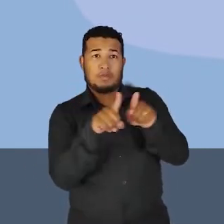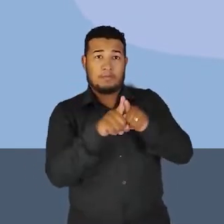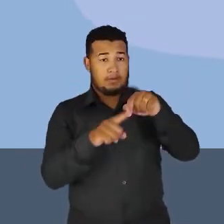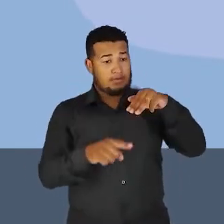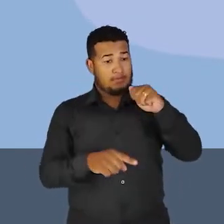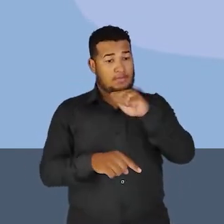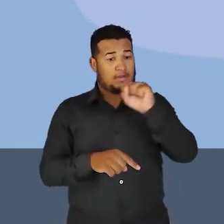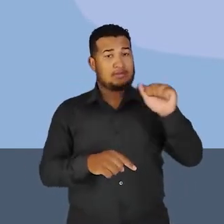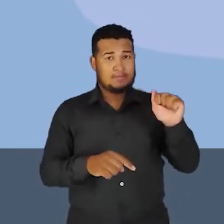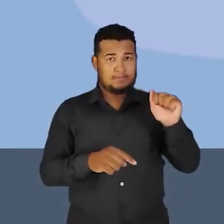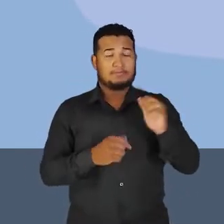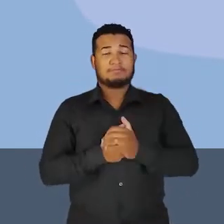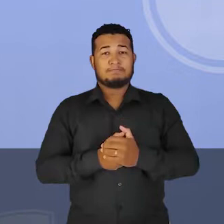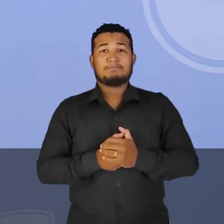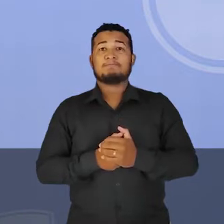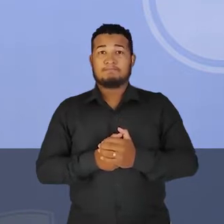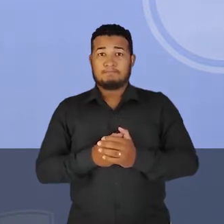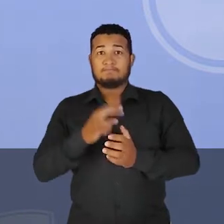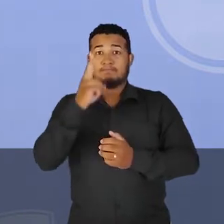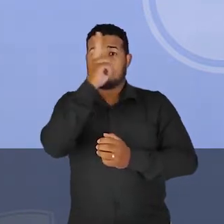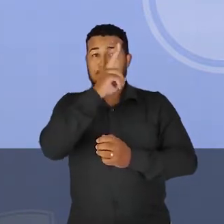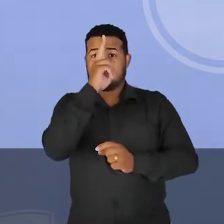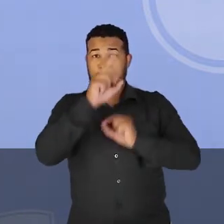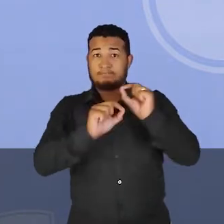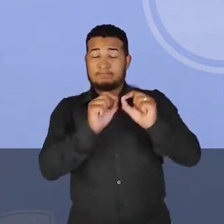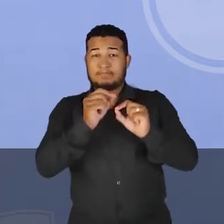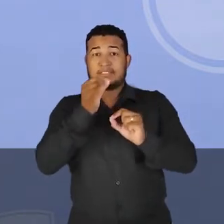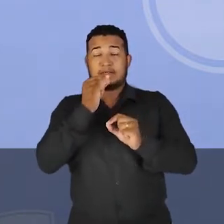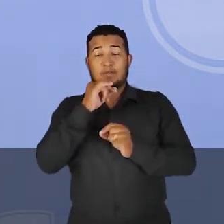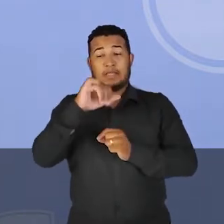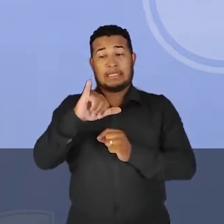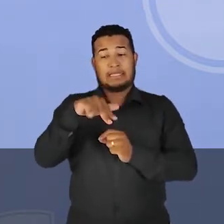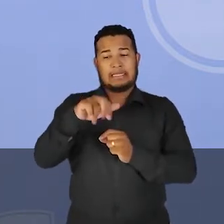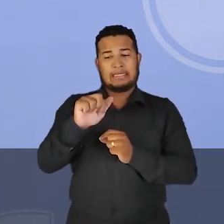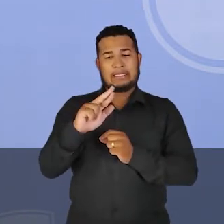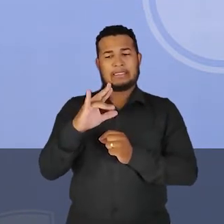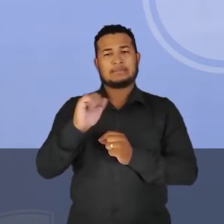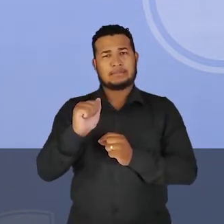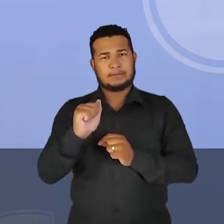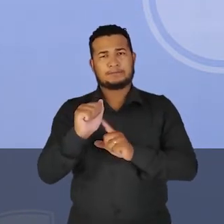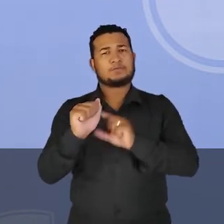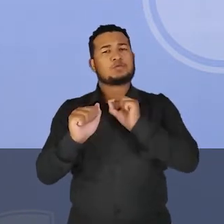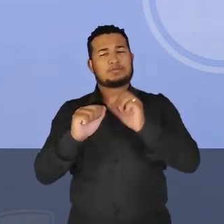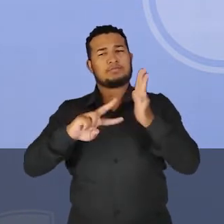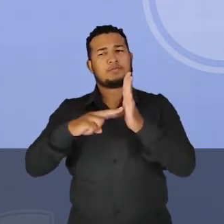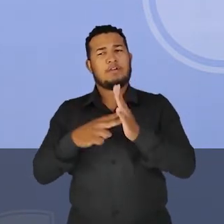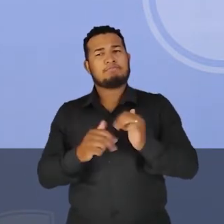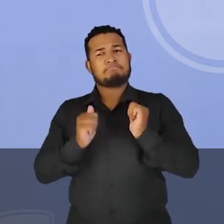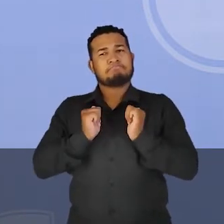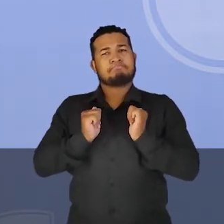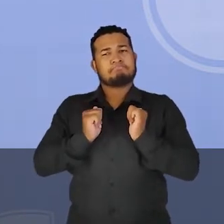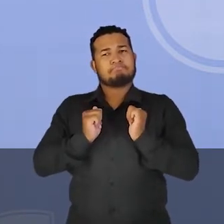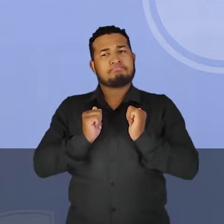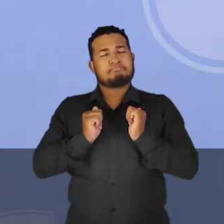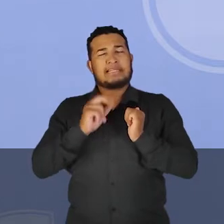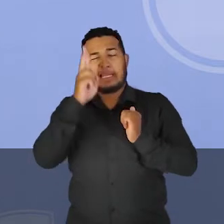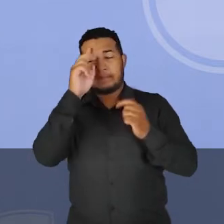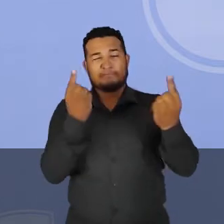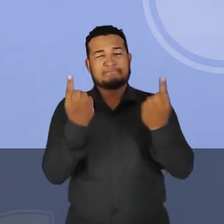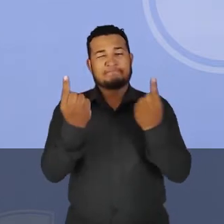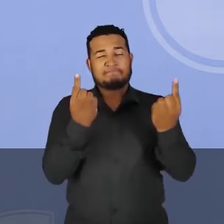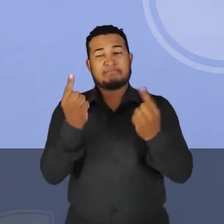Lembre-se que é a inércia que condiciona aqueles dois